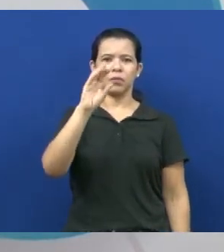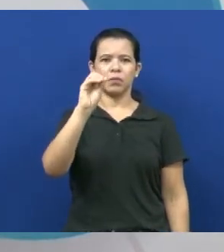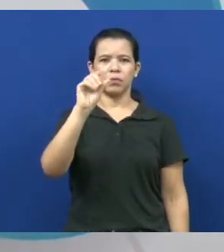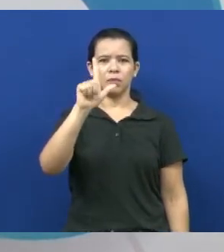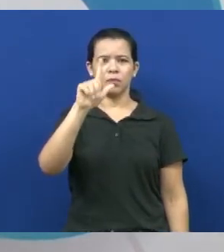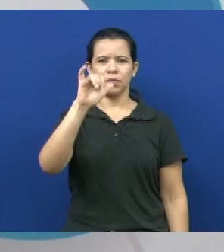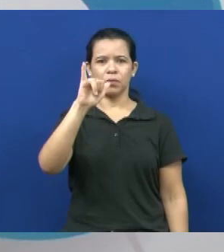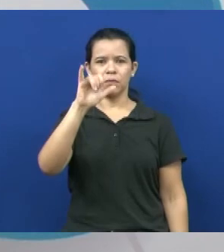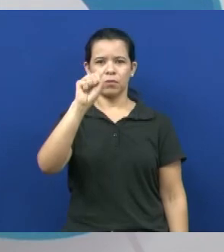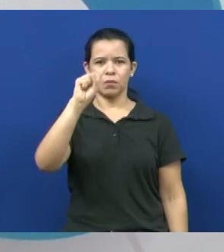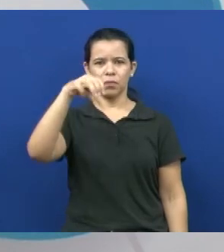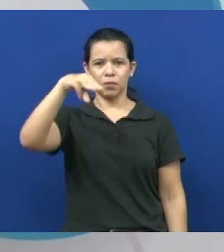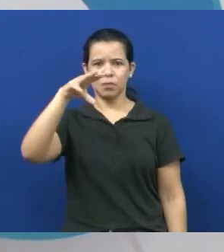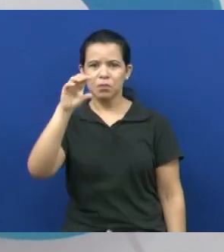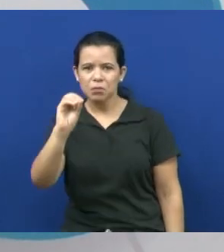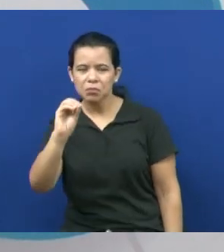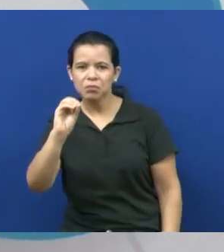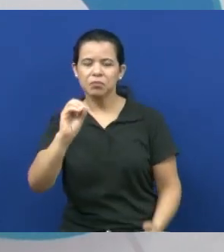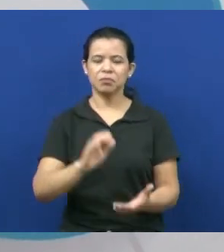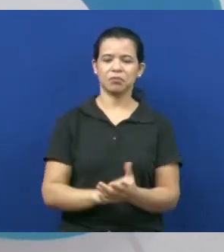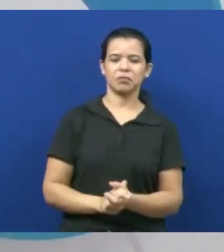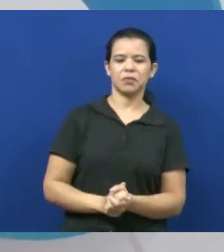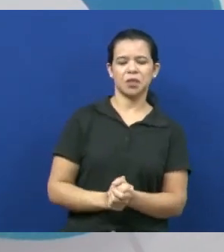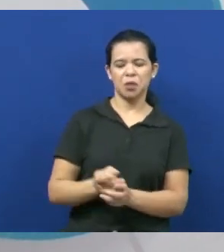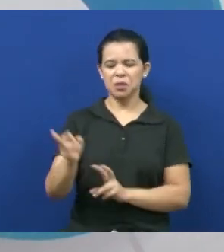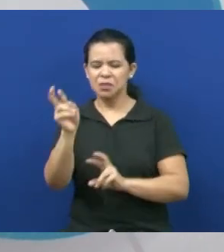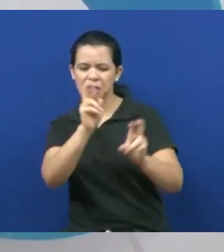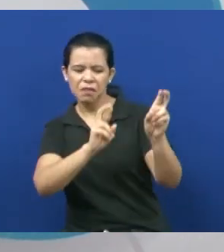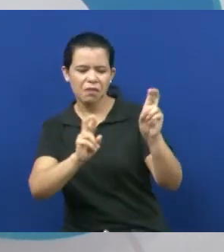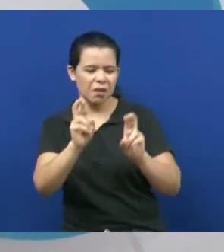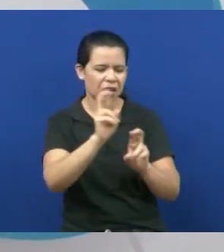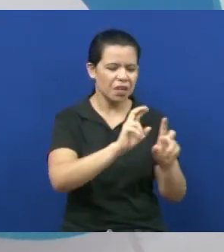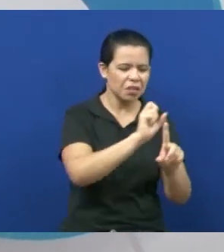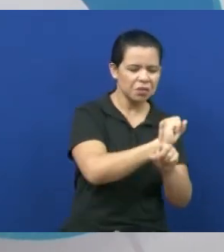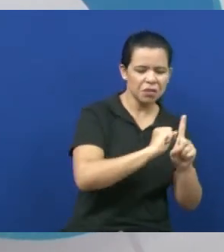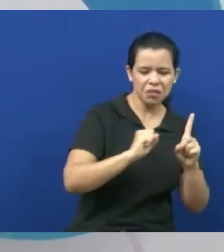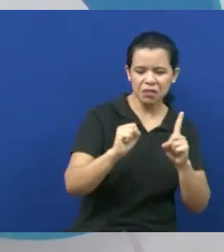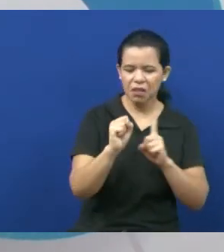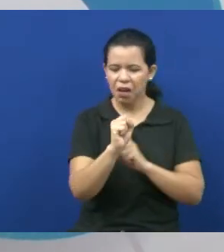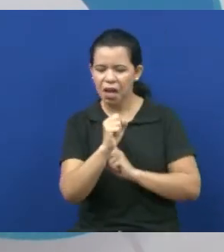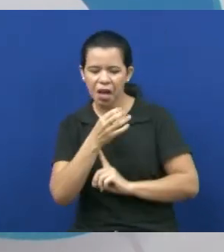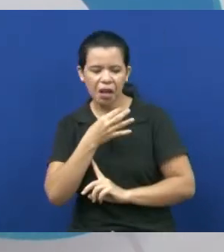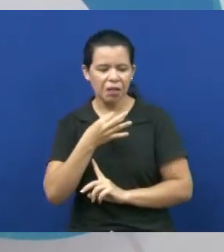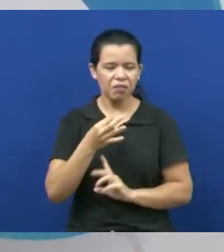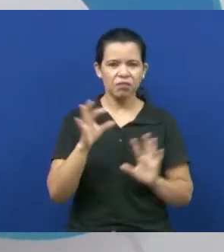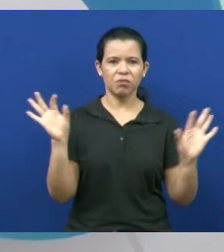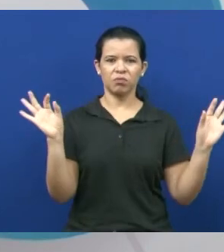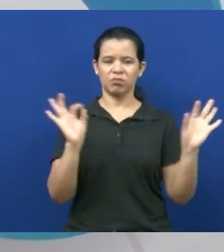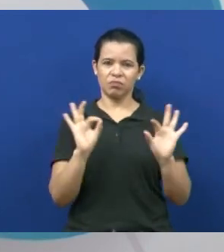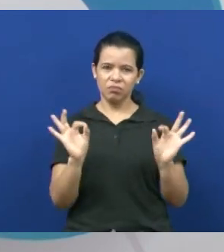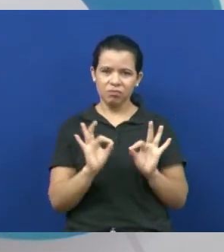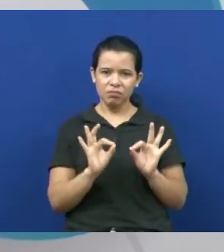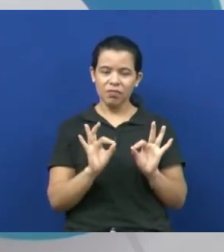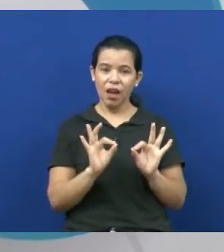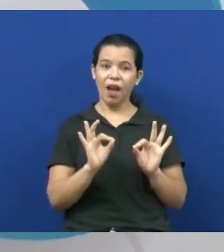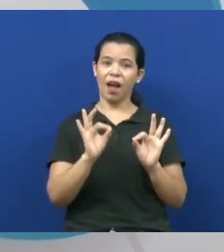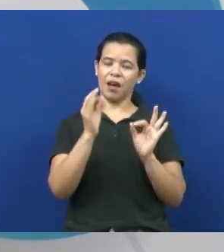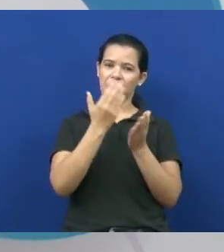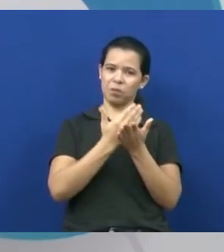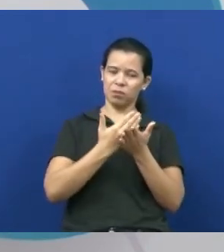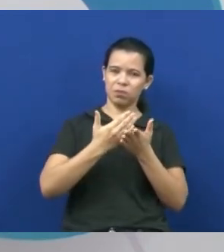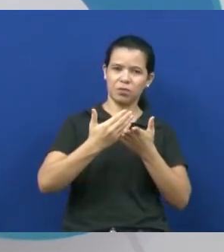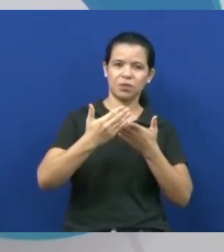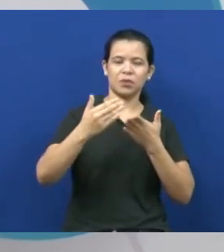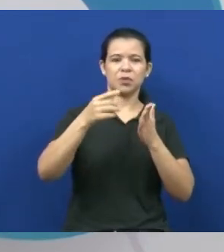que deixava de fora esse tratamento da realidade social do Brasil. E o pré-modernismo veio